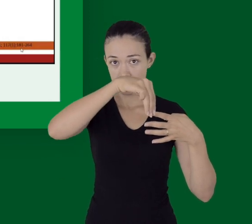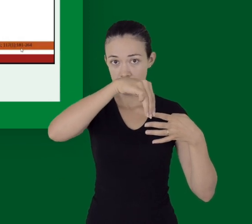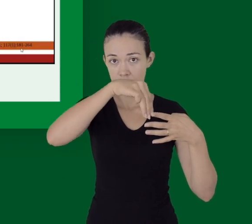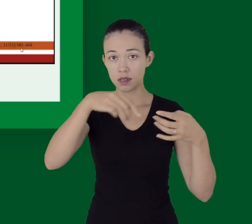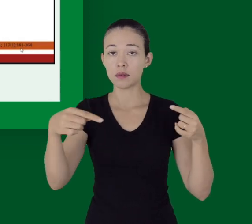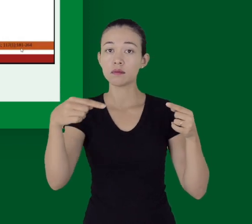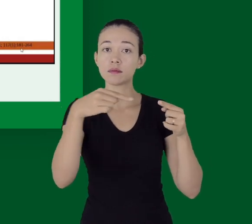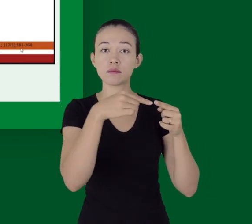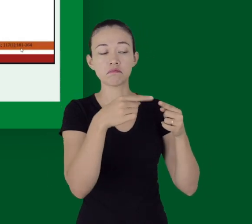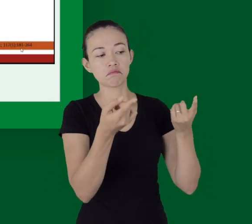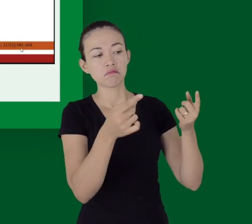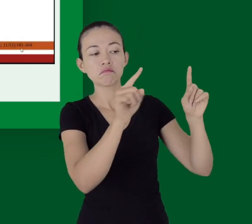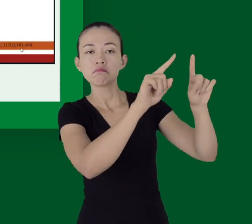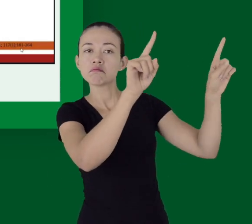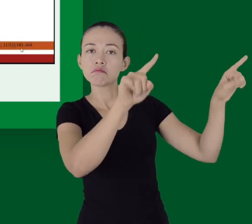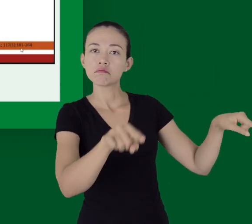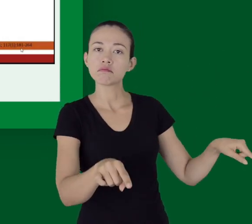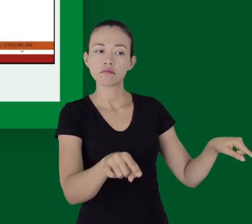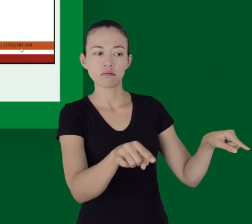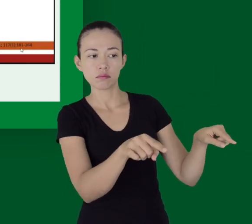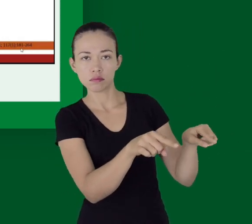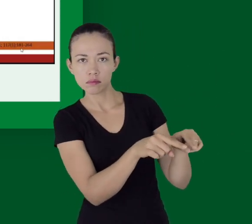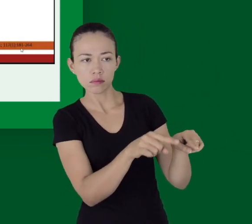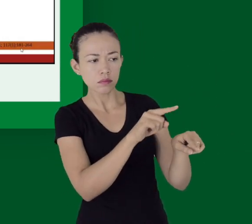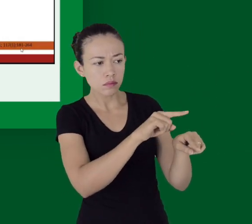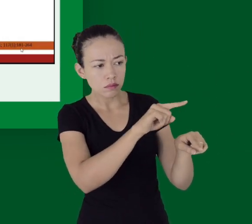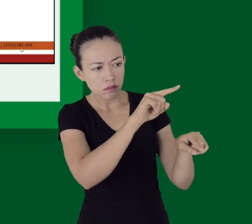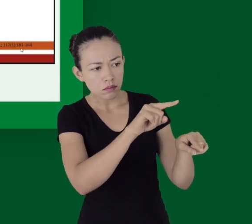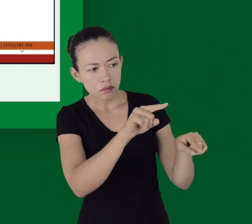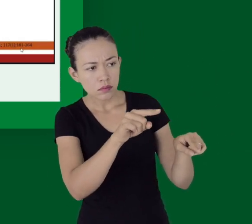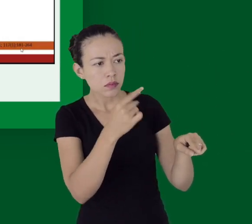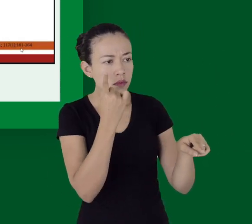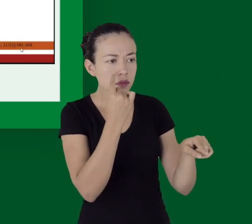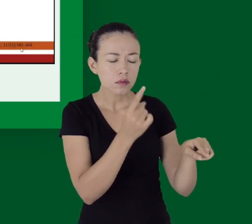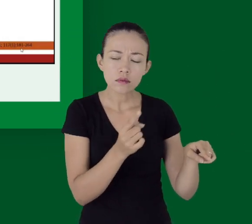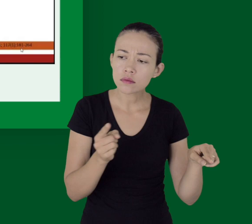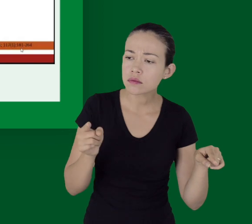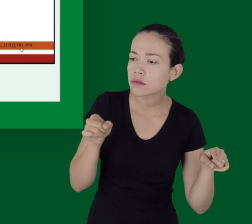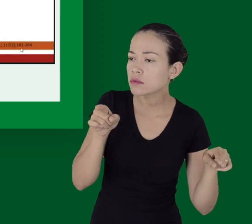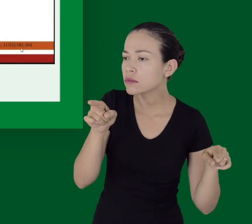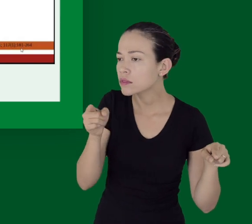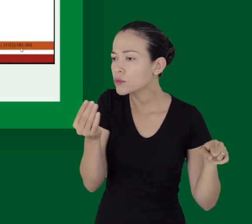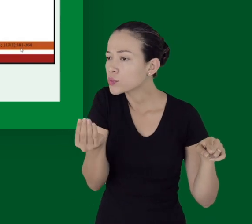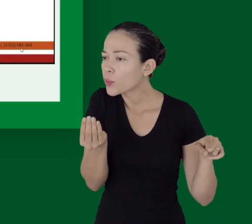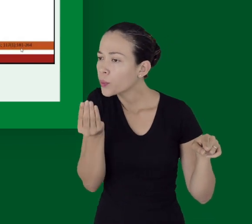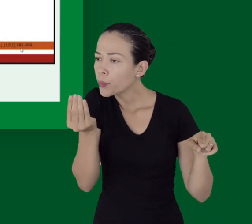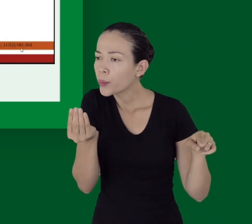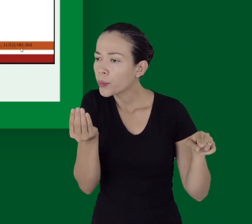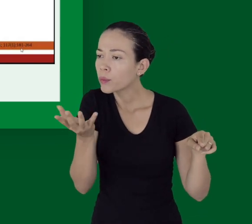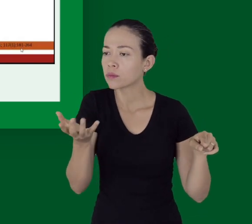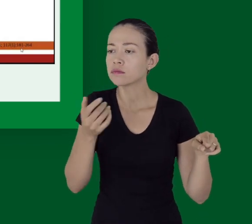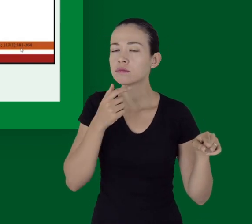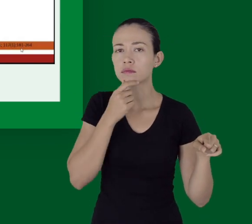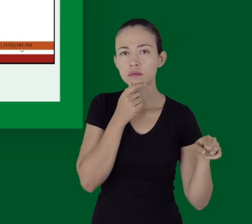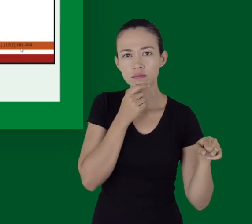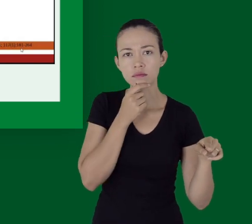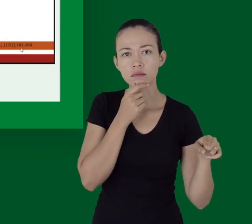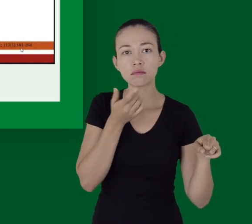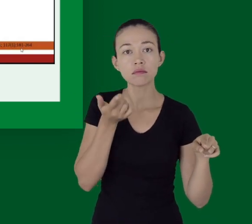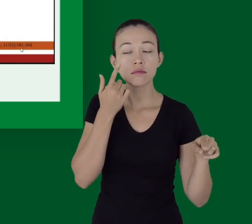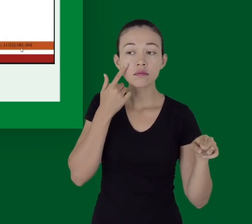ver pressão, ver o ritmo do coração, né, colocar os eletrodos para ver o ritmo do coração, ver saturação,